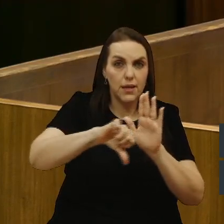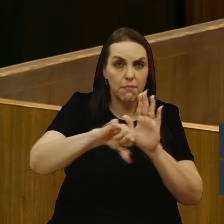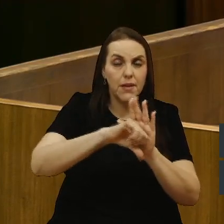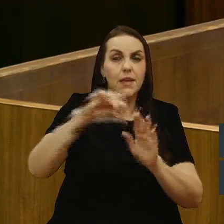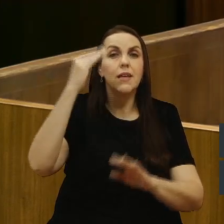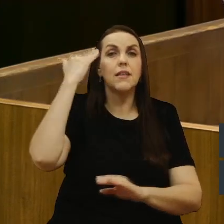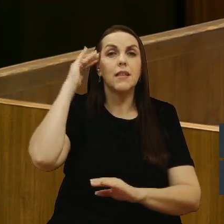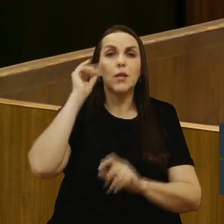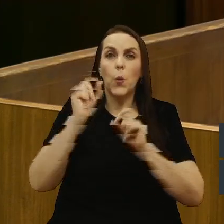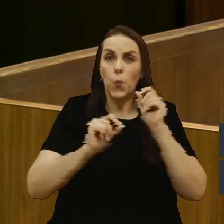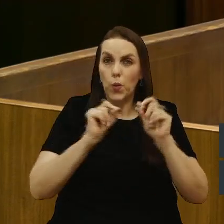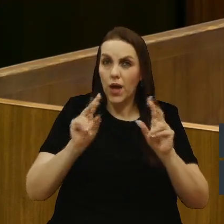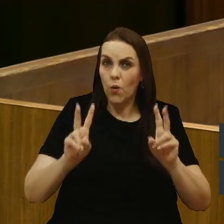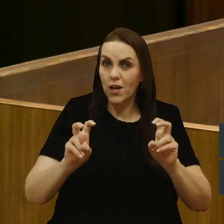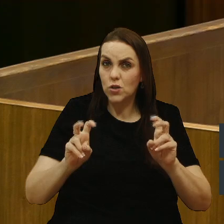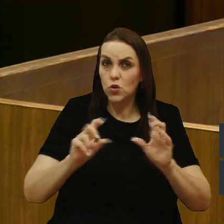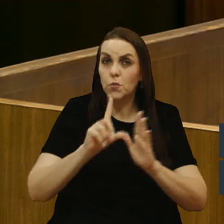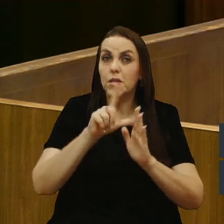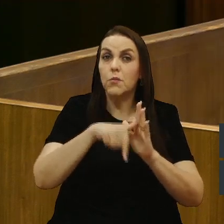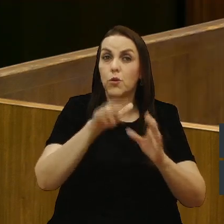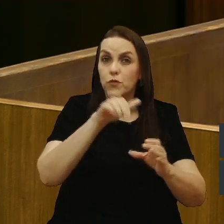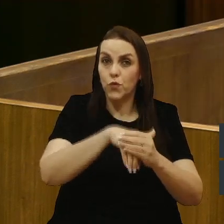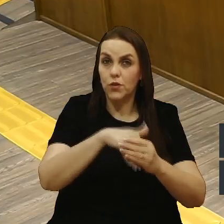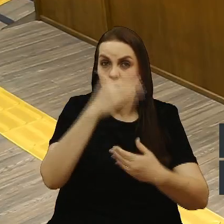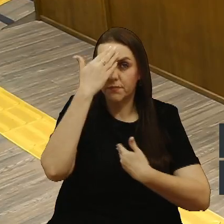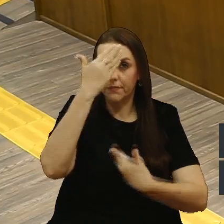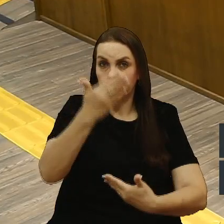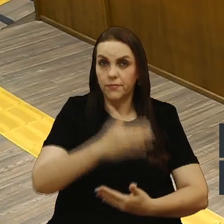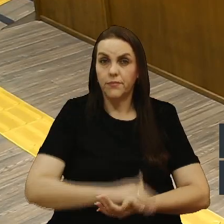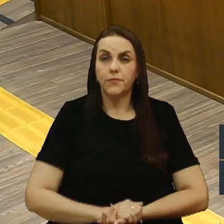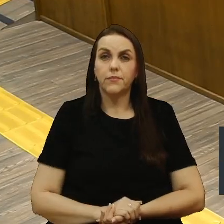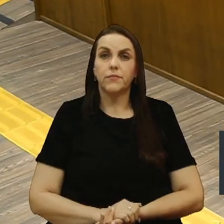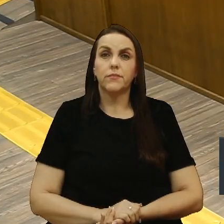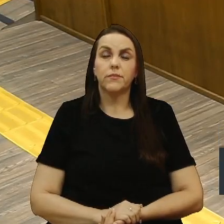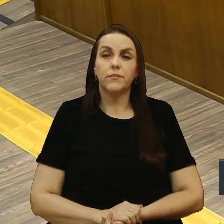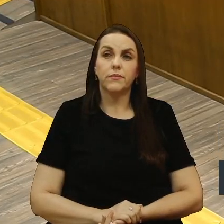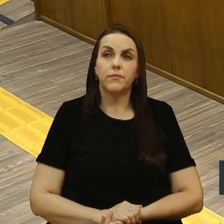se tratando para depois votar. Obrigada. Próximo vereador.